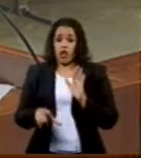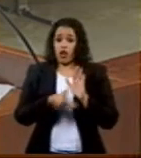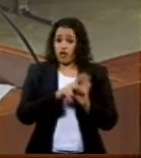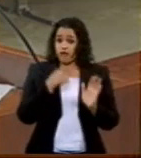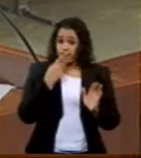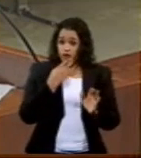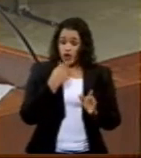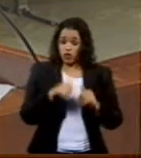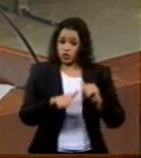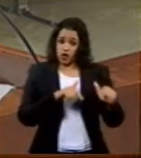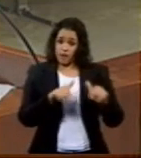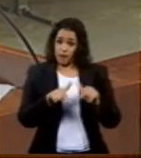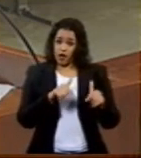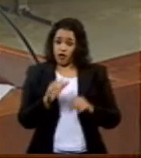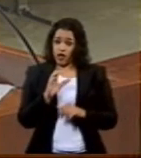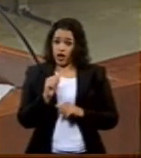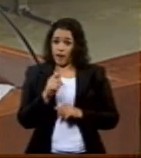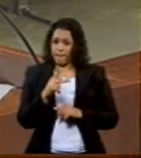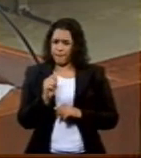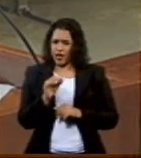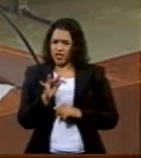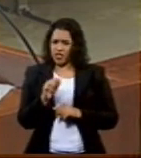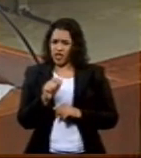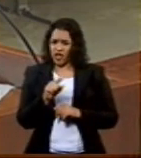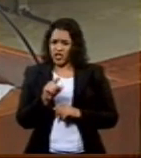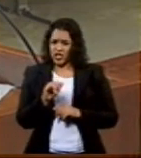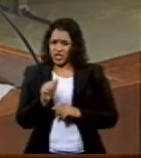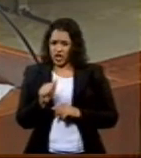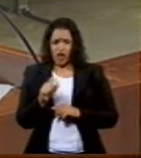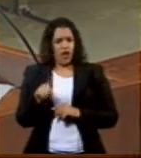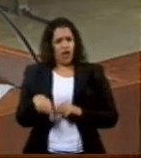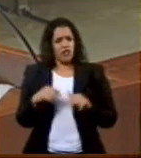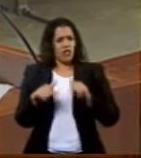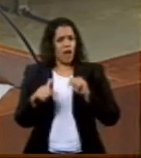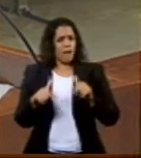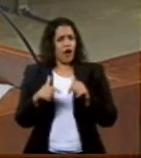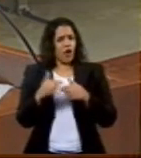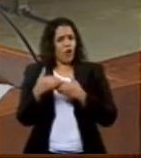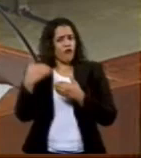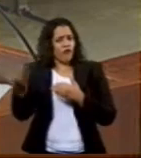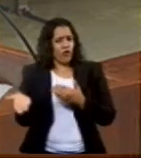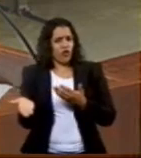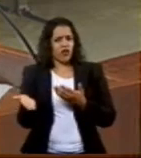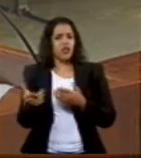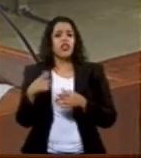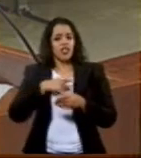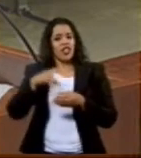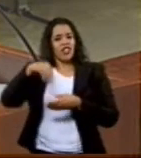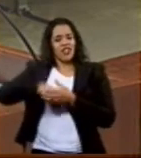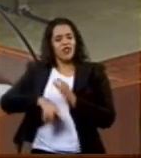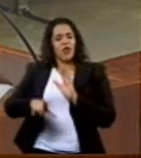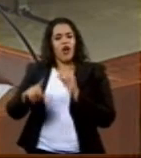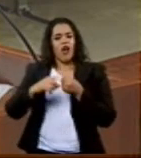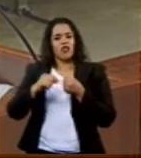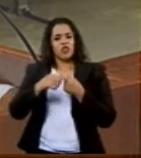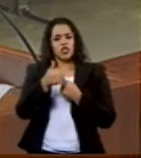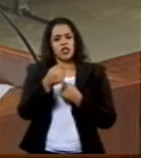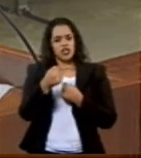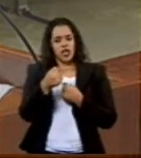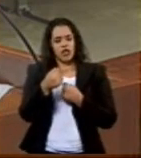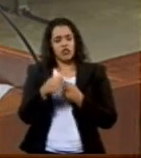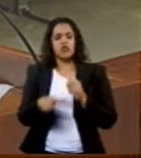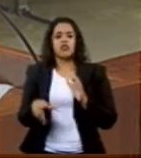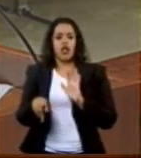trabalho portuário de capatazia. Capatazia é o trabalho avulso que está contemplado no artigo 17 da Lei